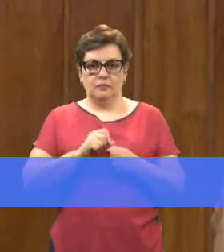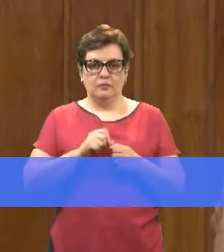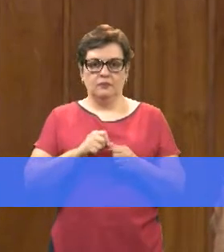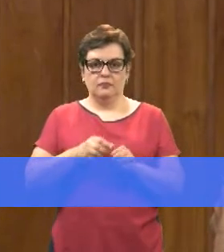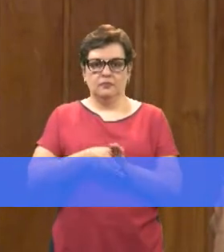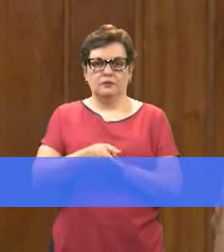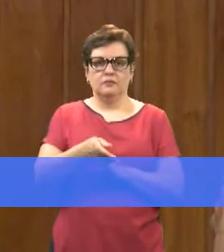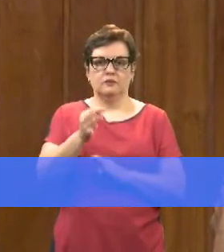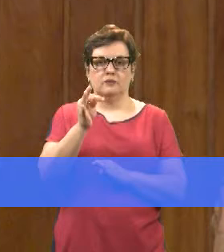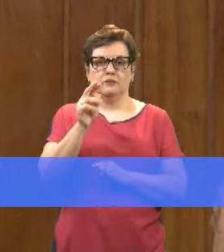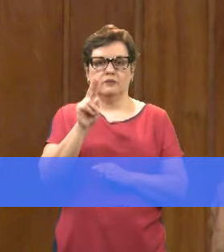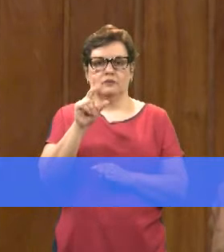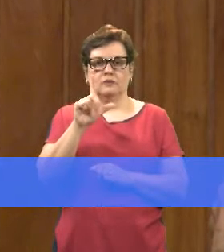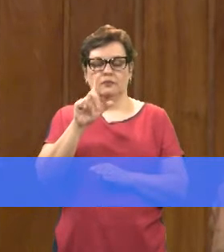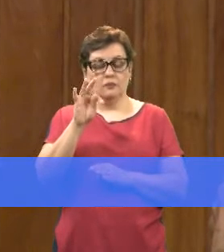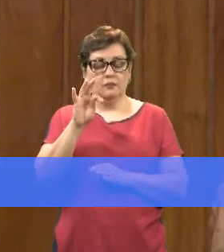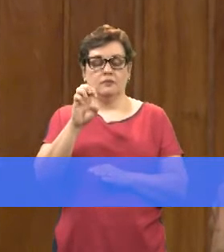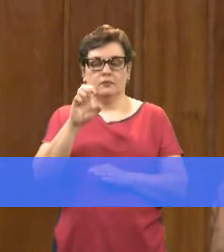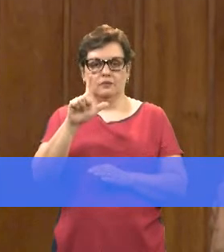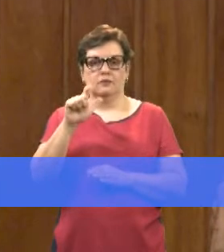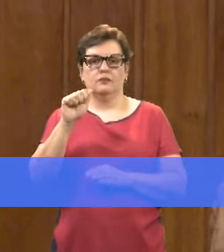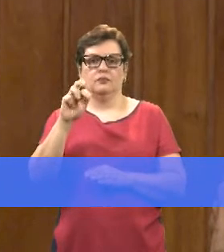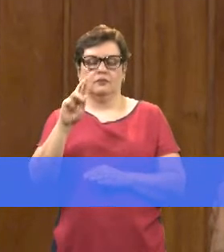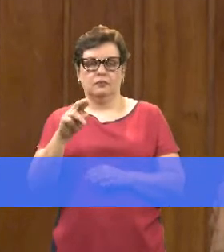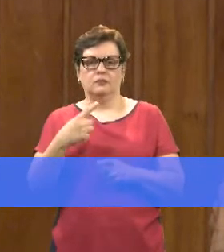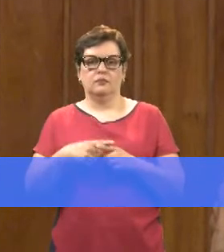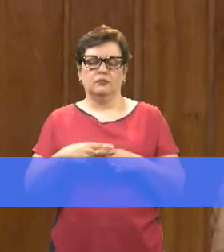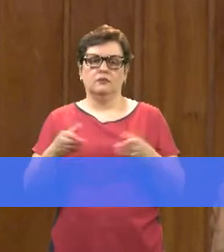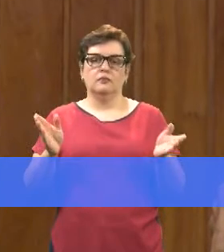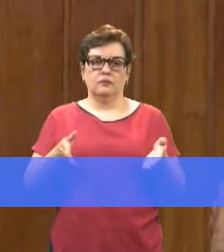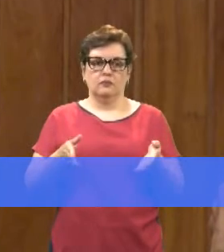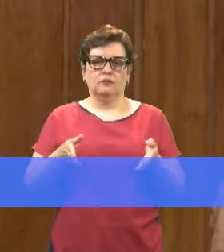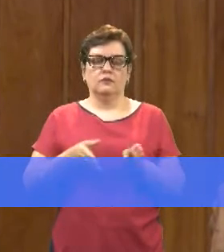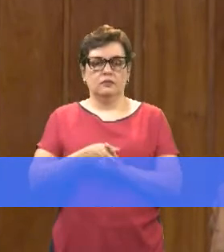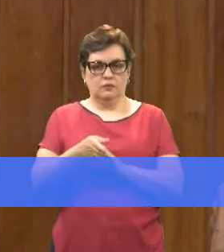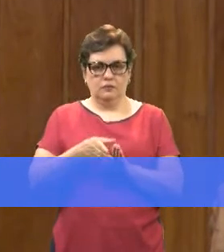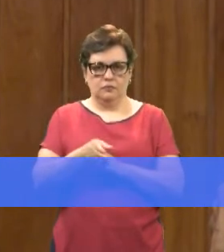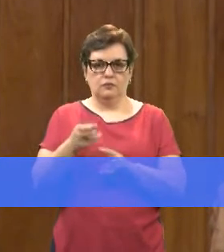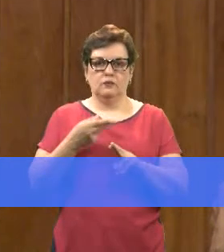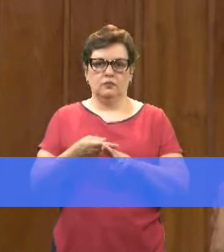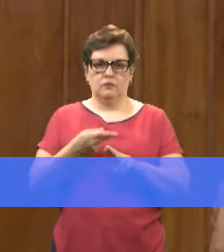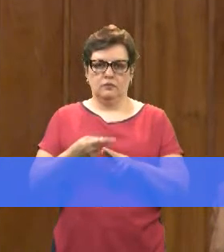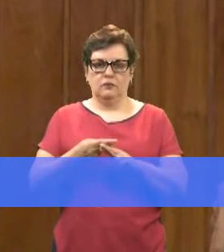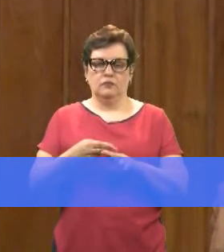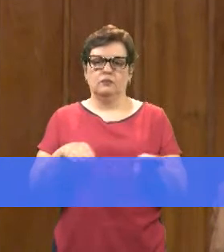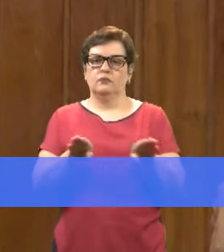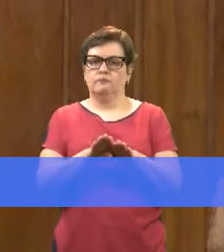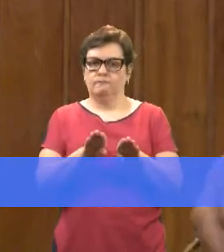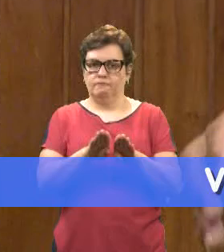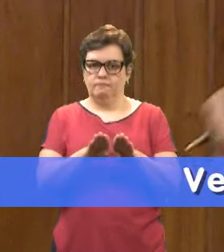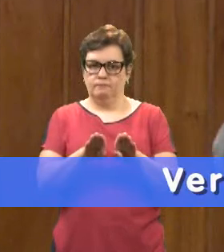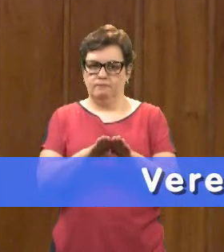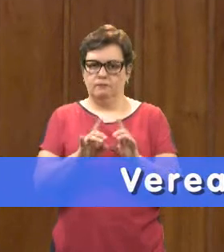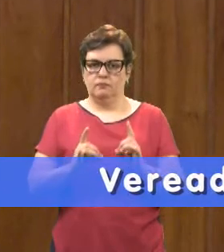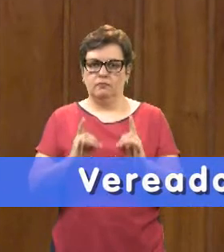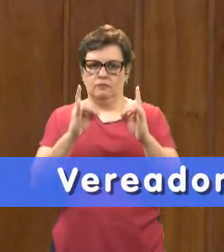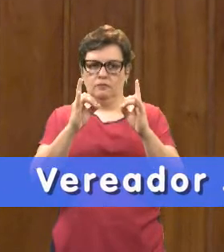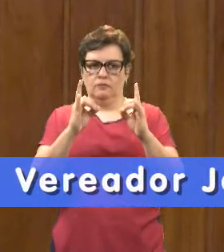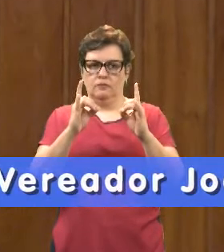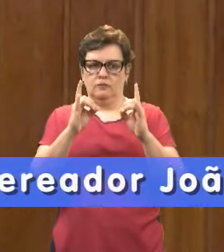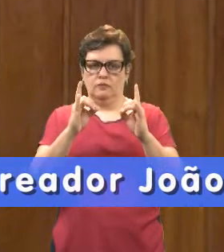Marília. Atualmente, os conselhos utilizam o mesmo prédio como sede, pelos motivos que